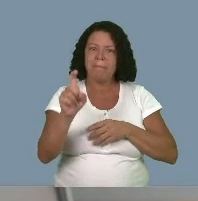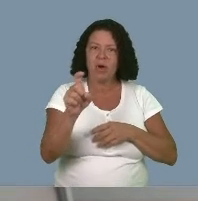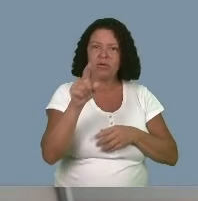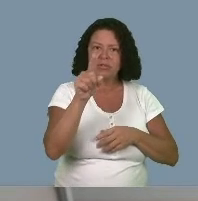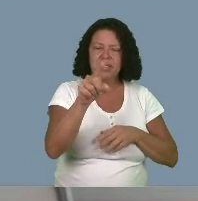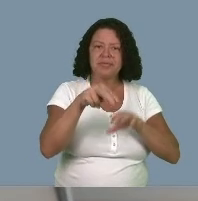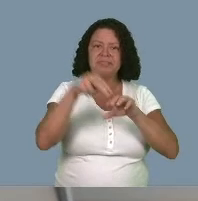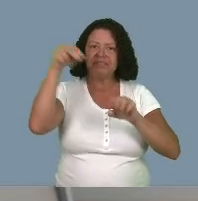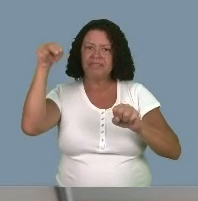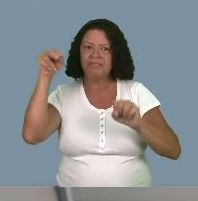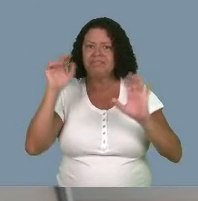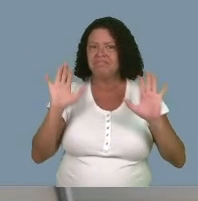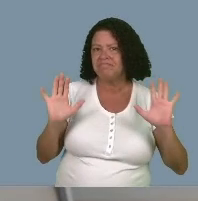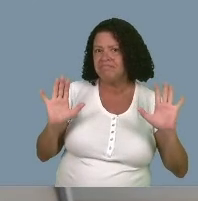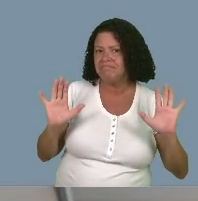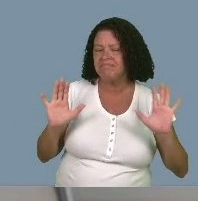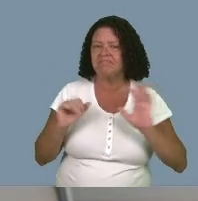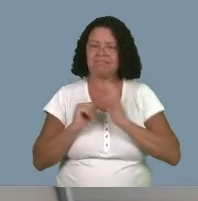desencarne.